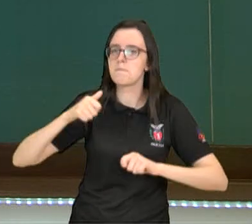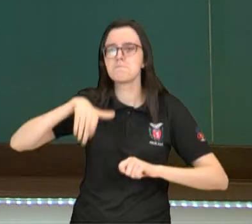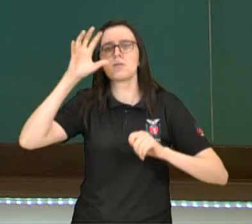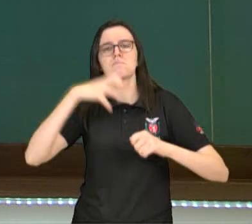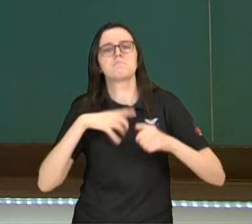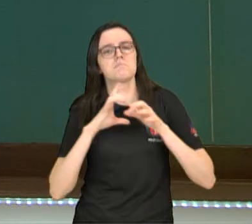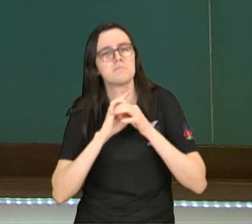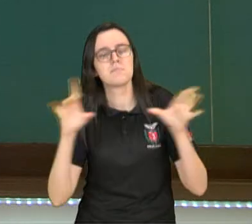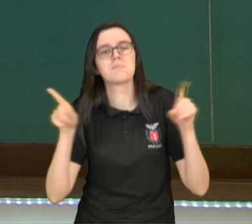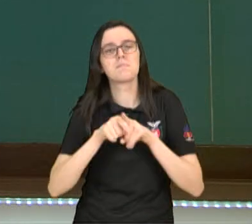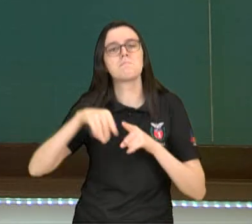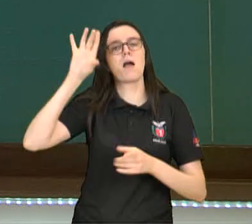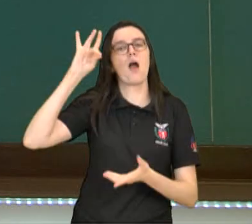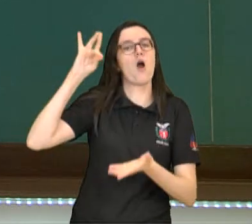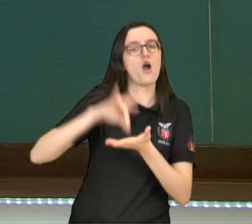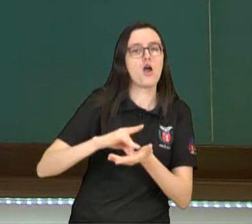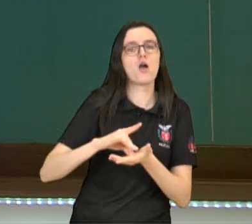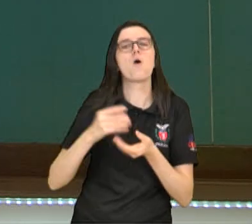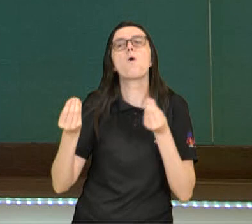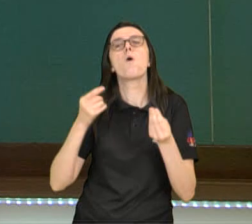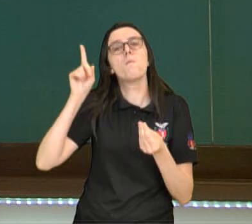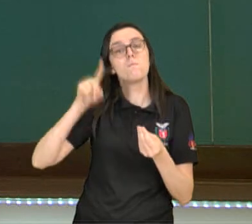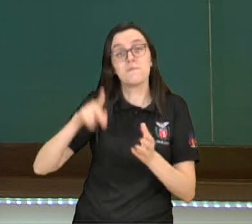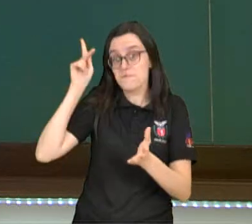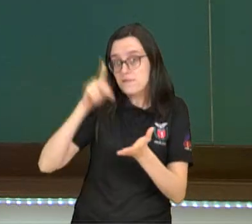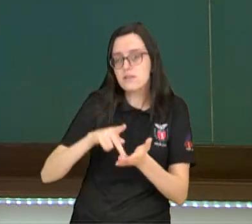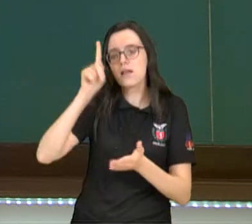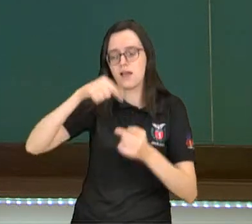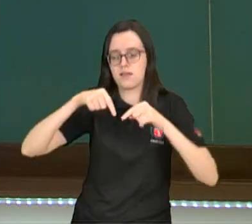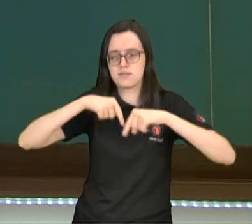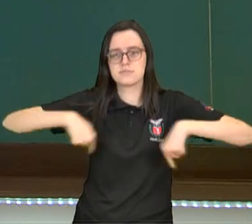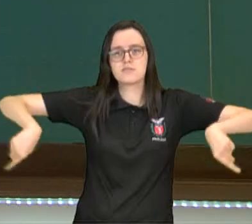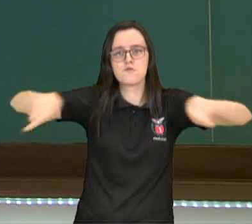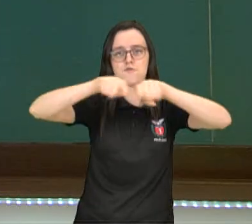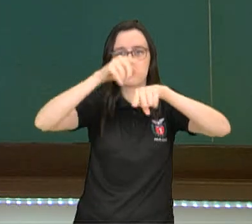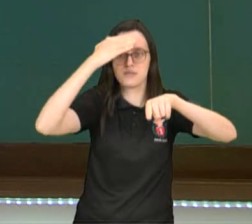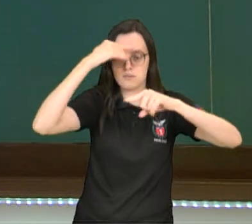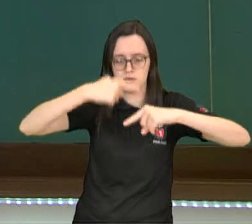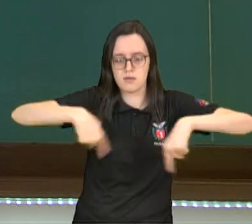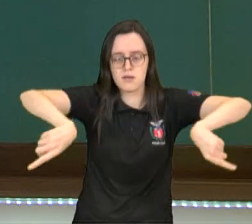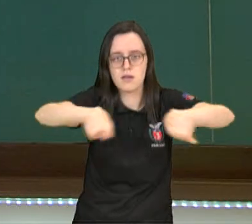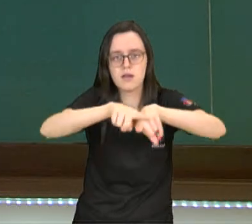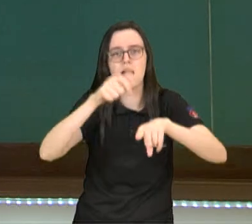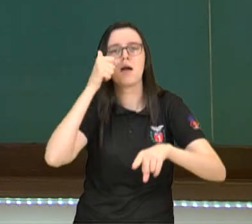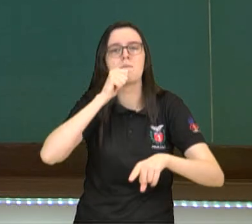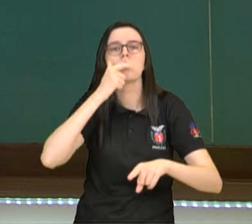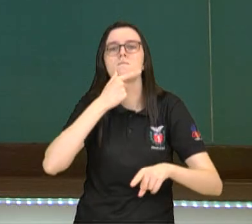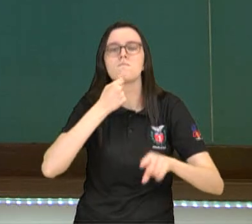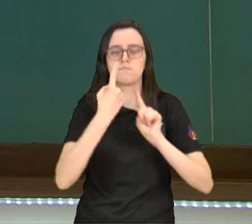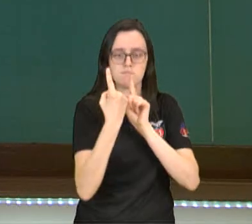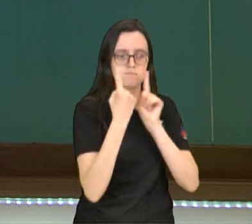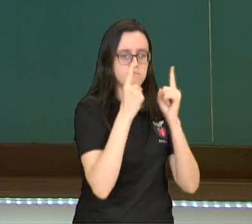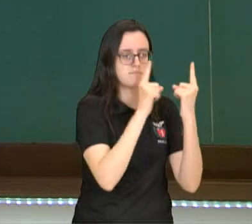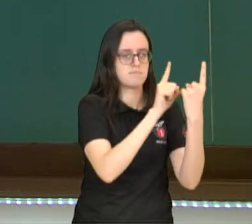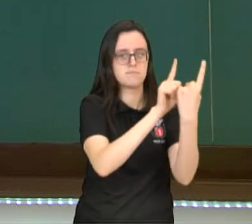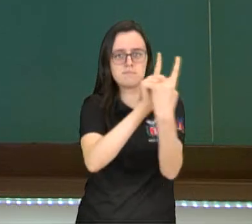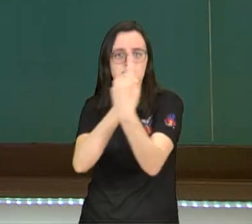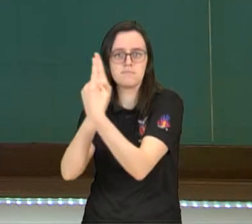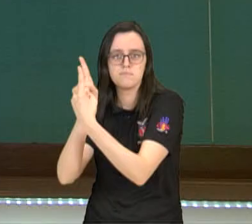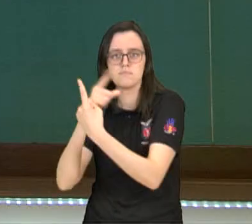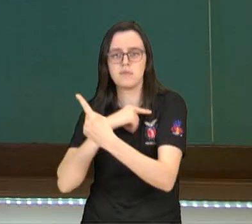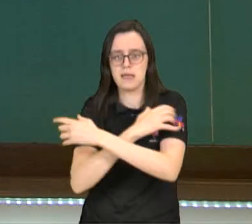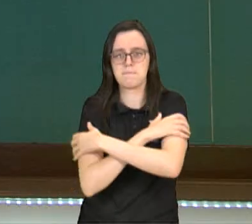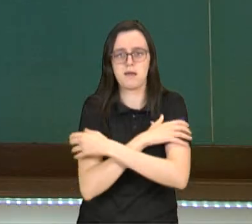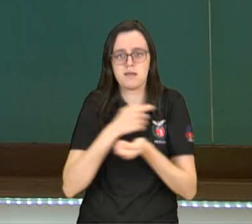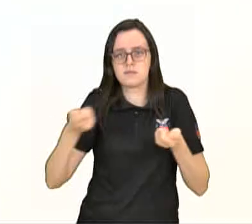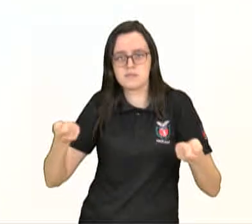livres, mas originalmente ele era dançado em círculo, com homens e mulheres de frente um para o outro, segurando em seus